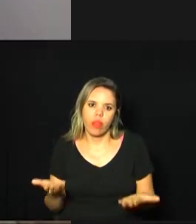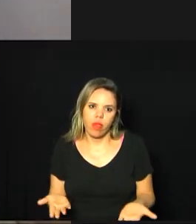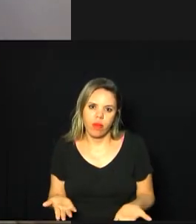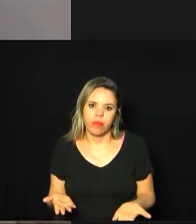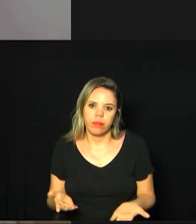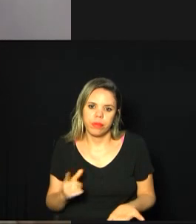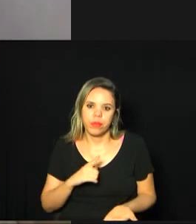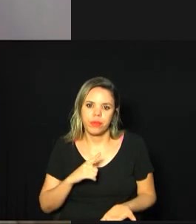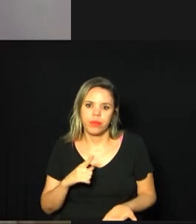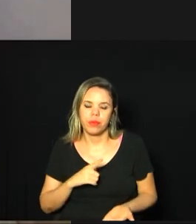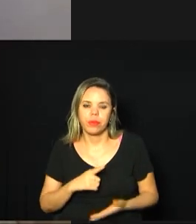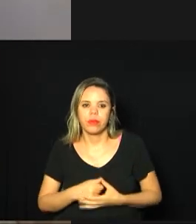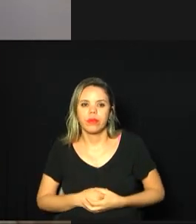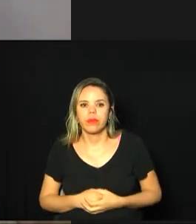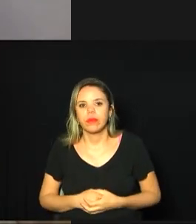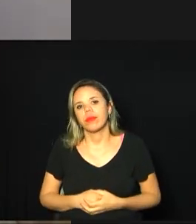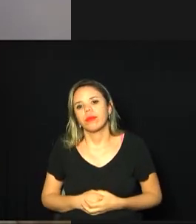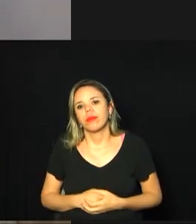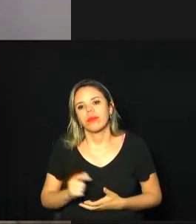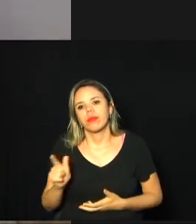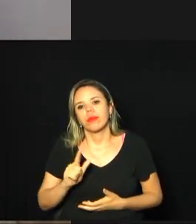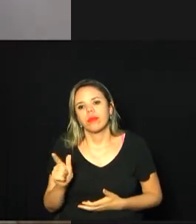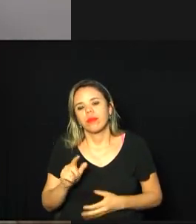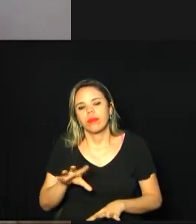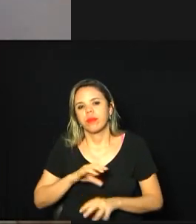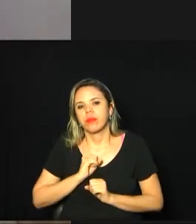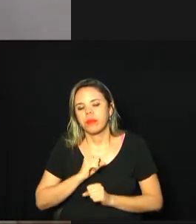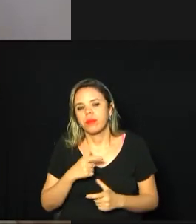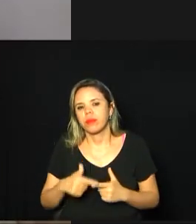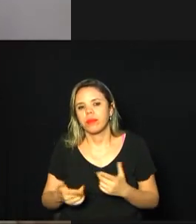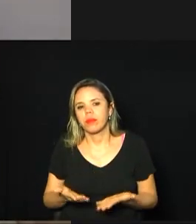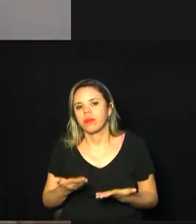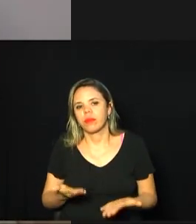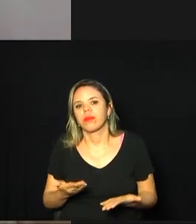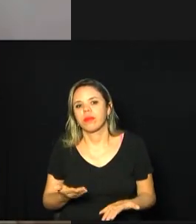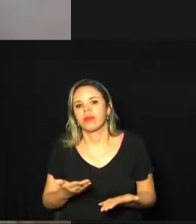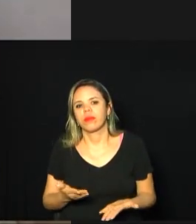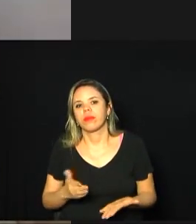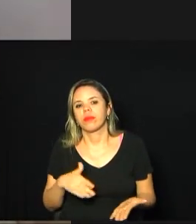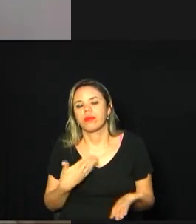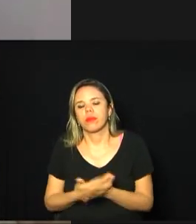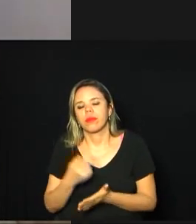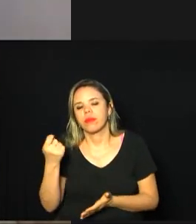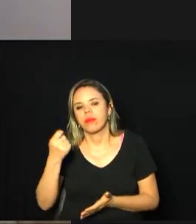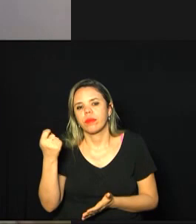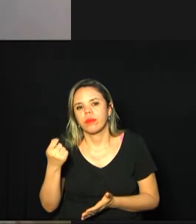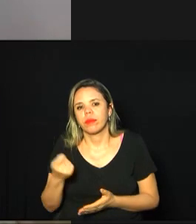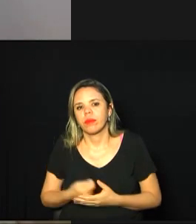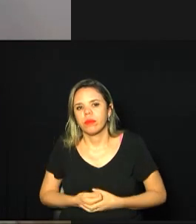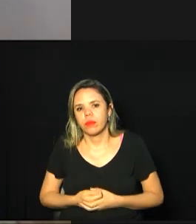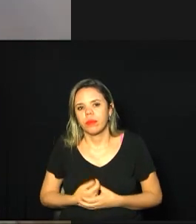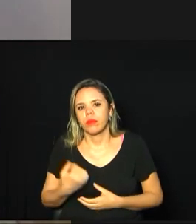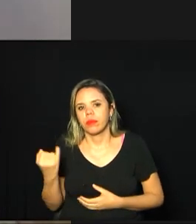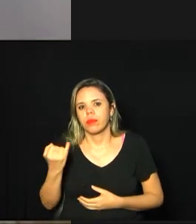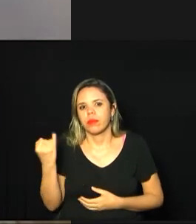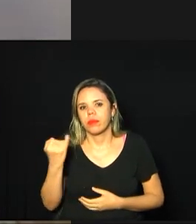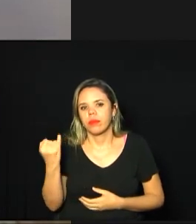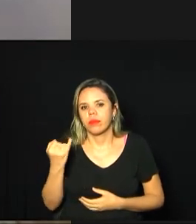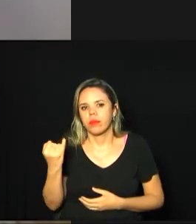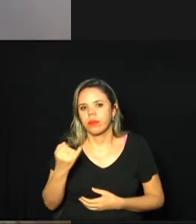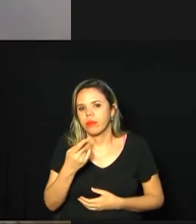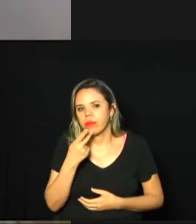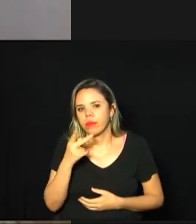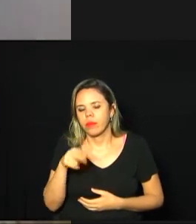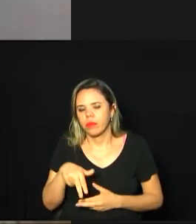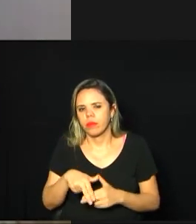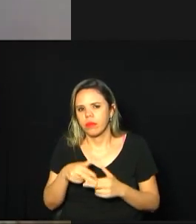podem ter, né, também, claro, se infectar e ter casos leves e até graves. Então, é importante a gente se